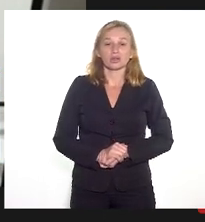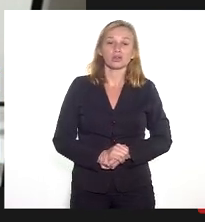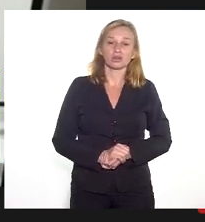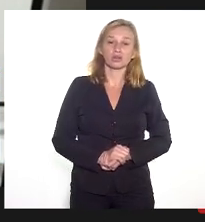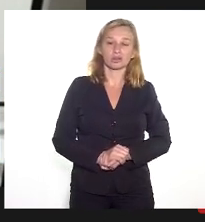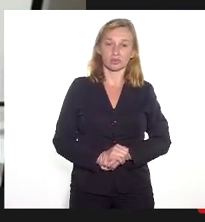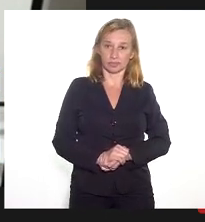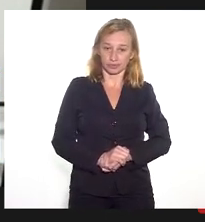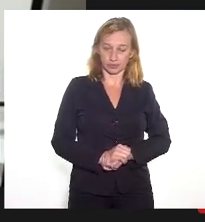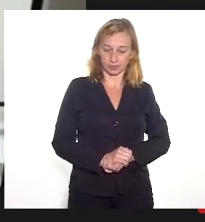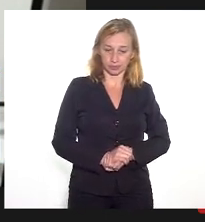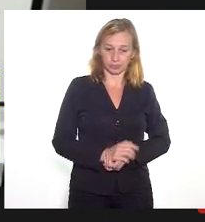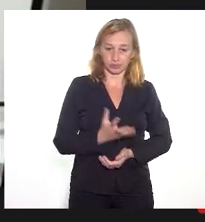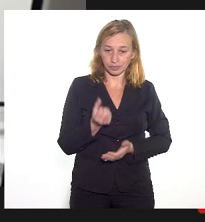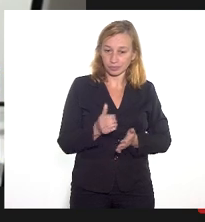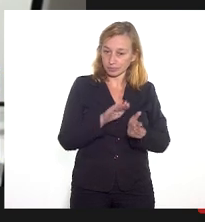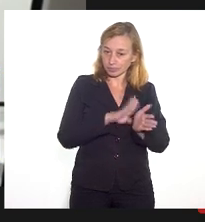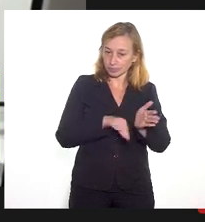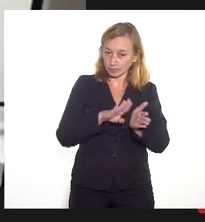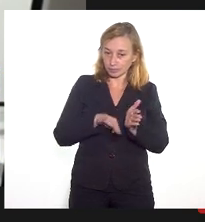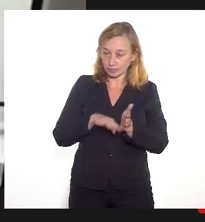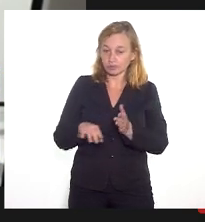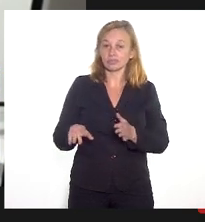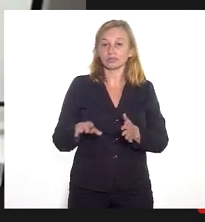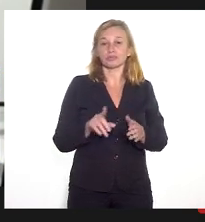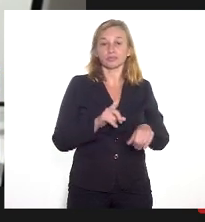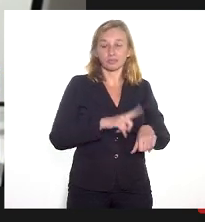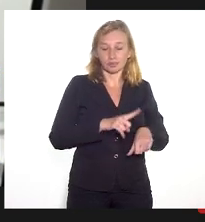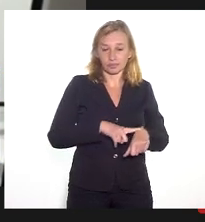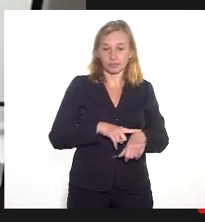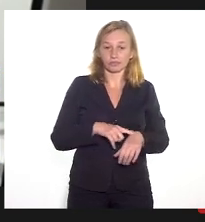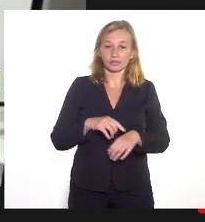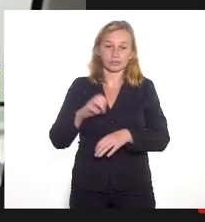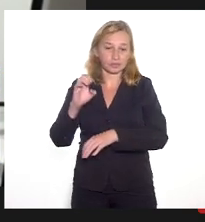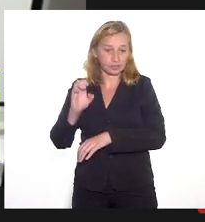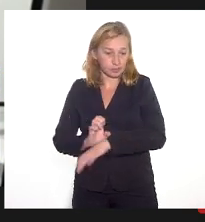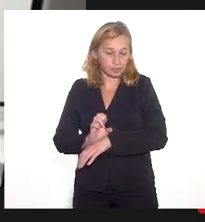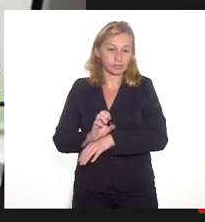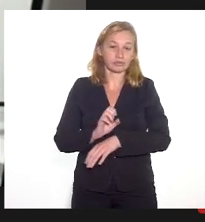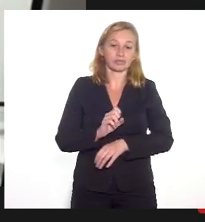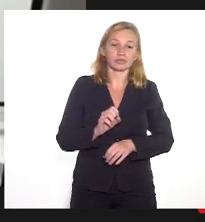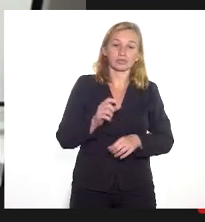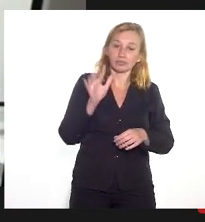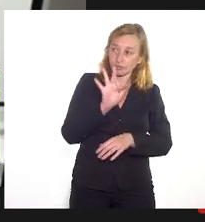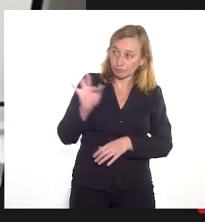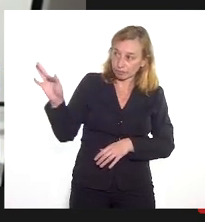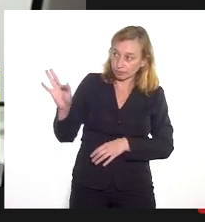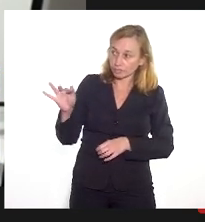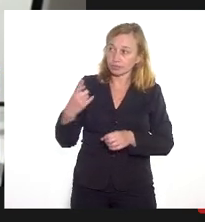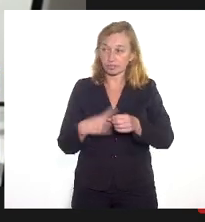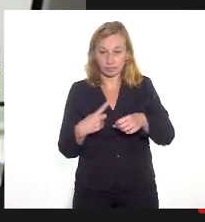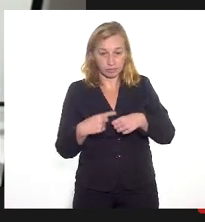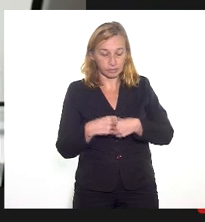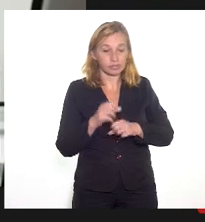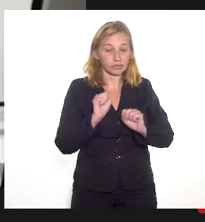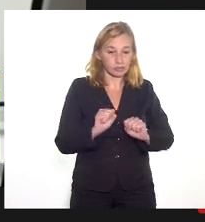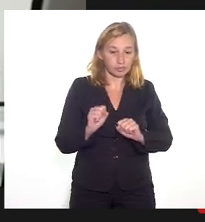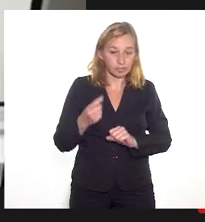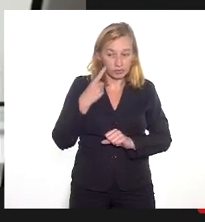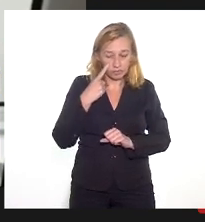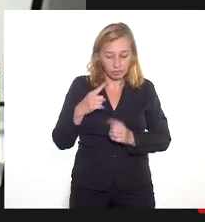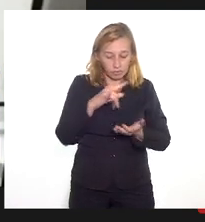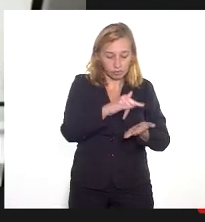daquilo que foi tirado nas etapas municipais, na etapa estadual, na etapa federal. A gente pode resgatar esse